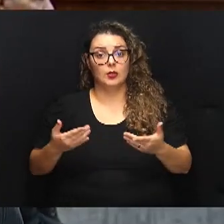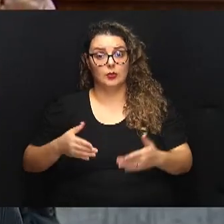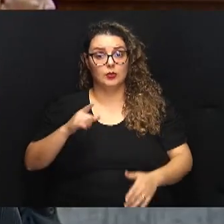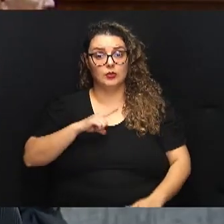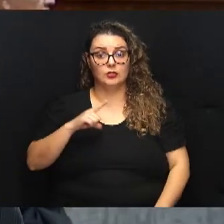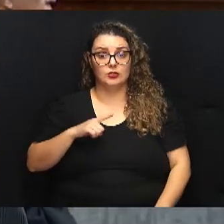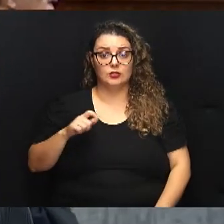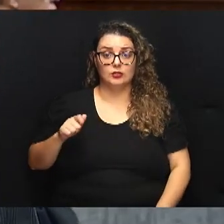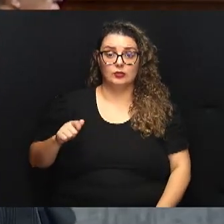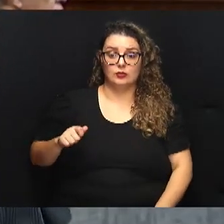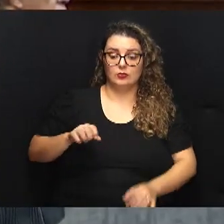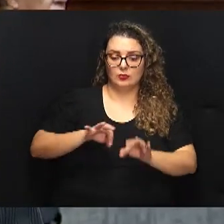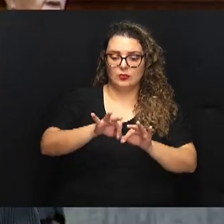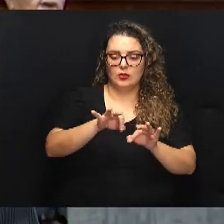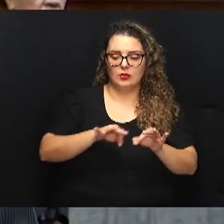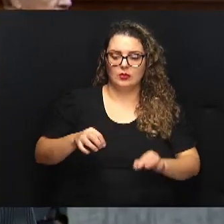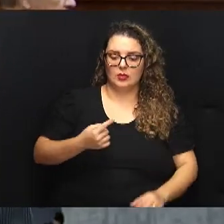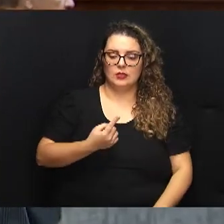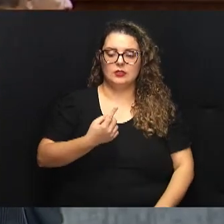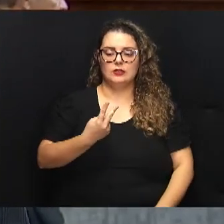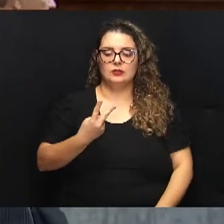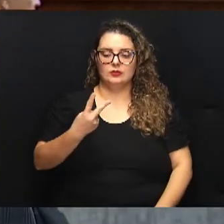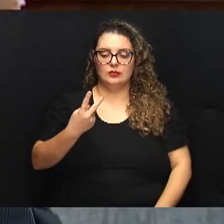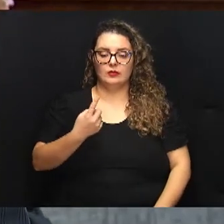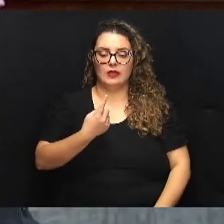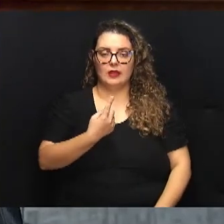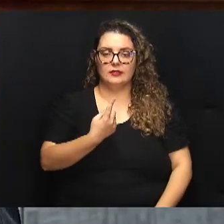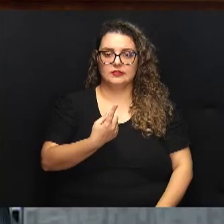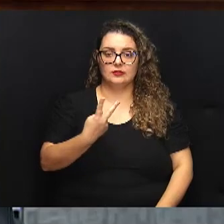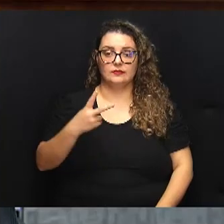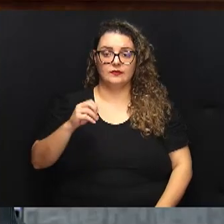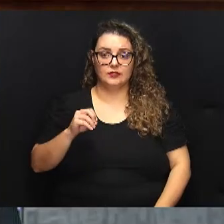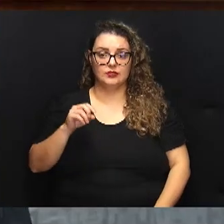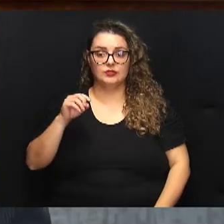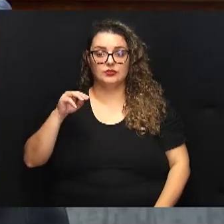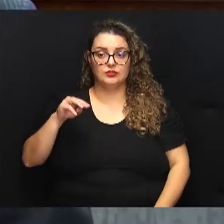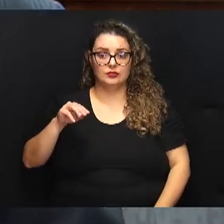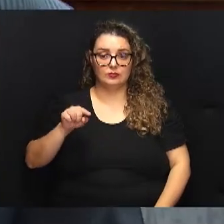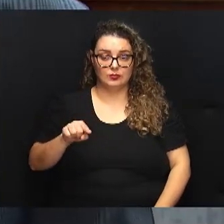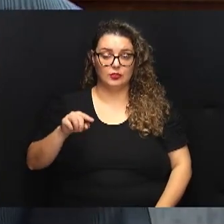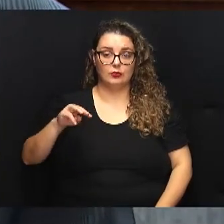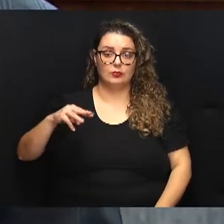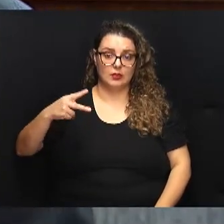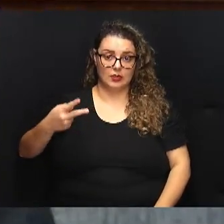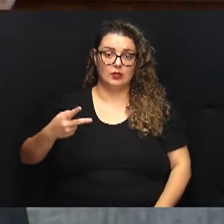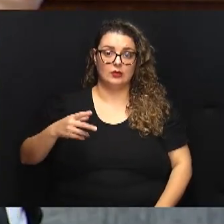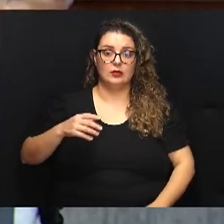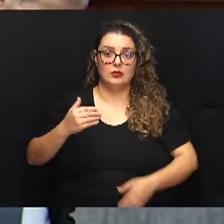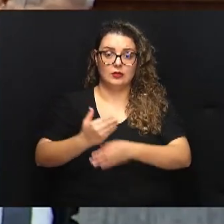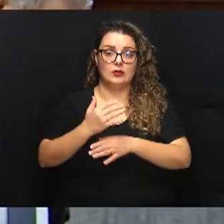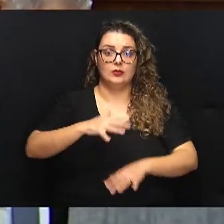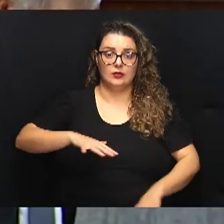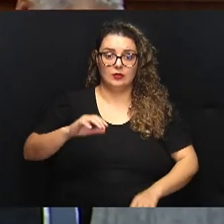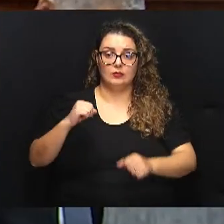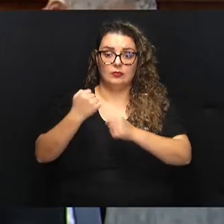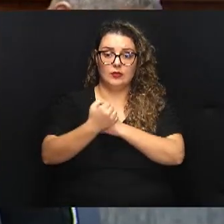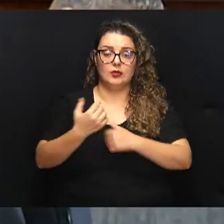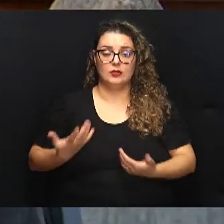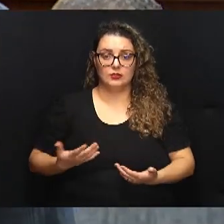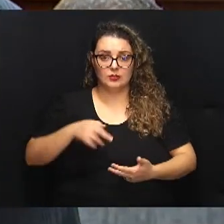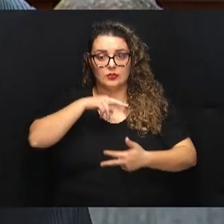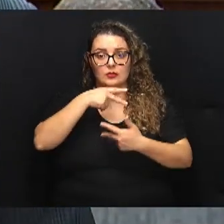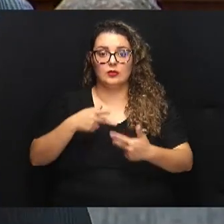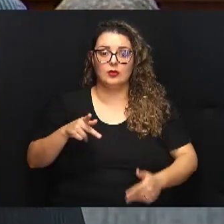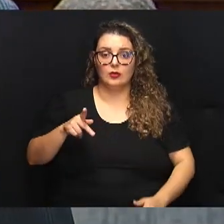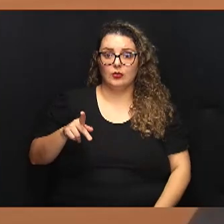uma área de 20 mil metros ali na Anhanguera, onde vai ser construído todo esse complexo aí da proteção animal, onde pretende o DPB